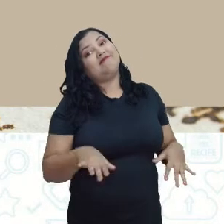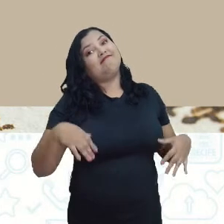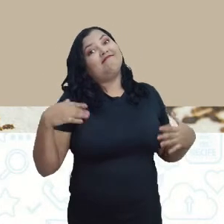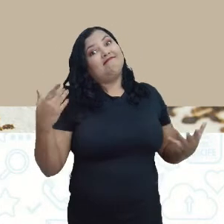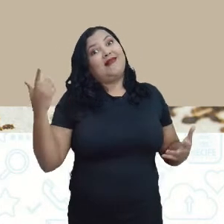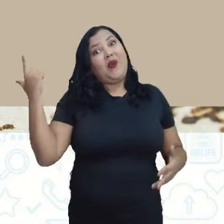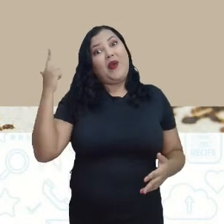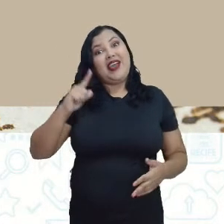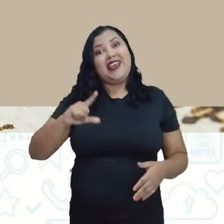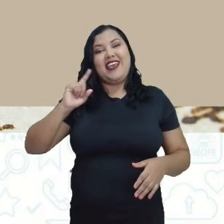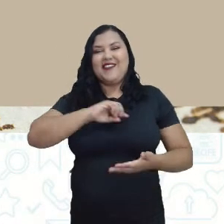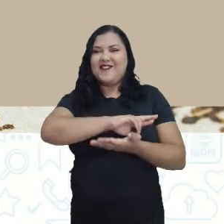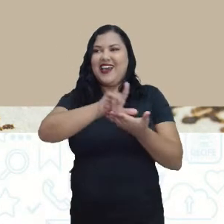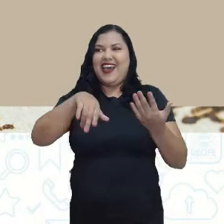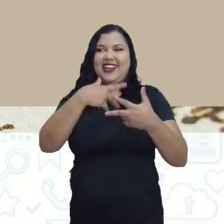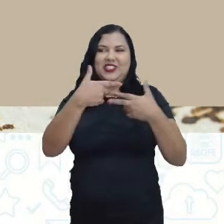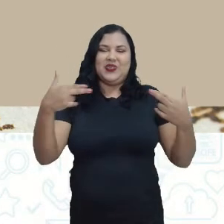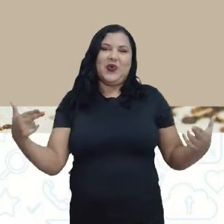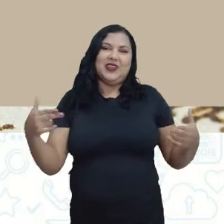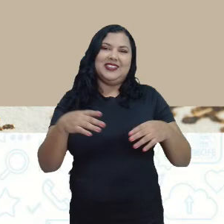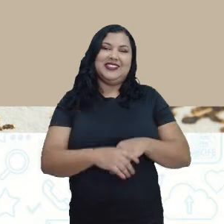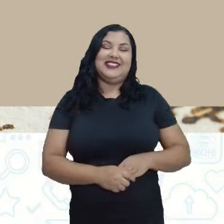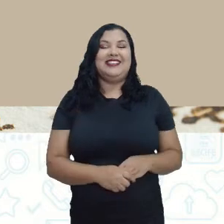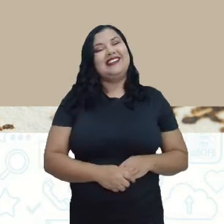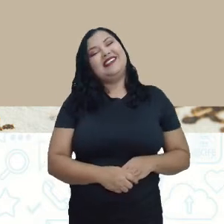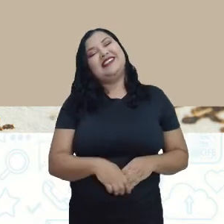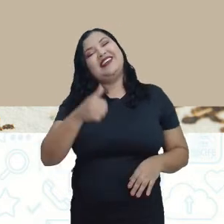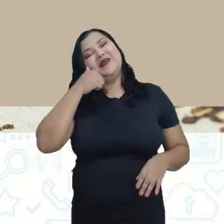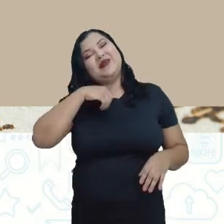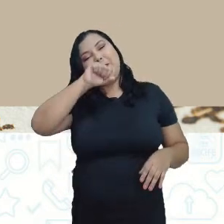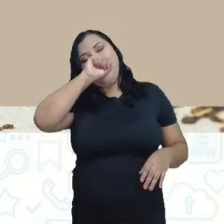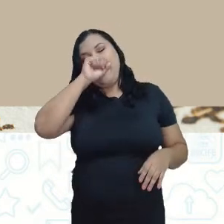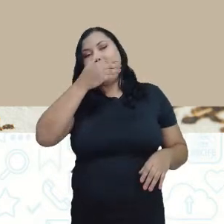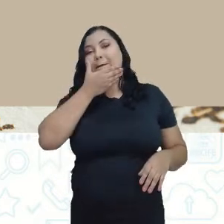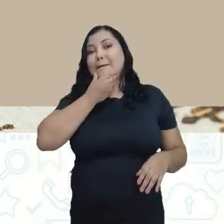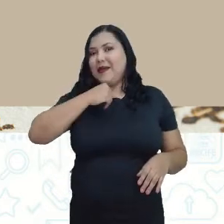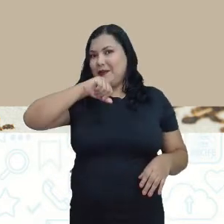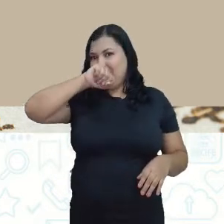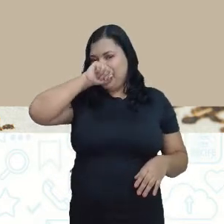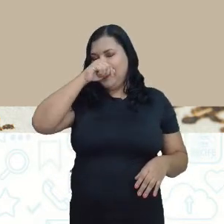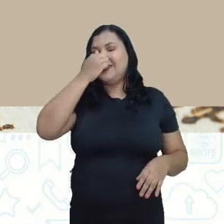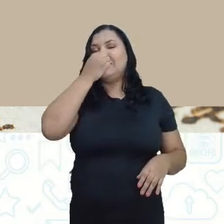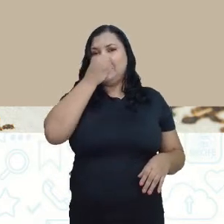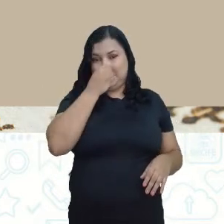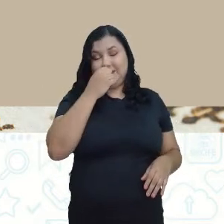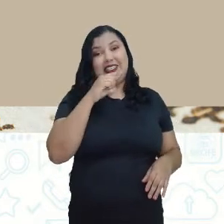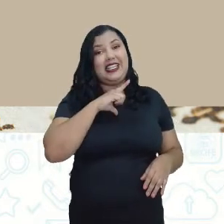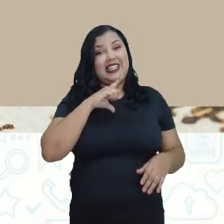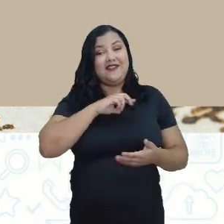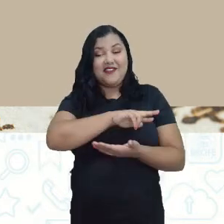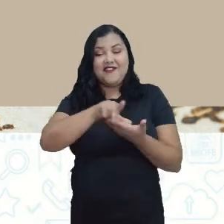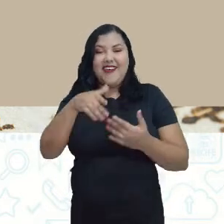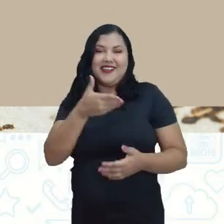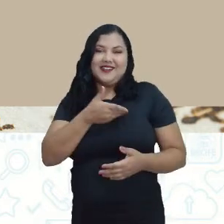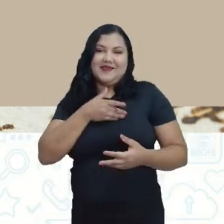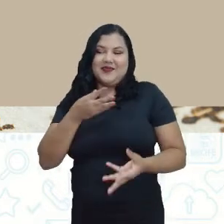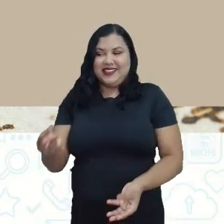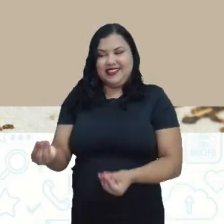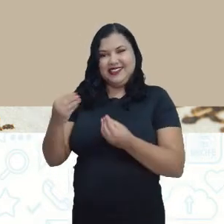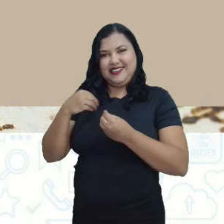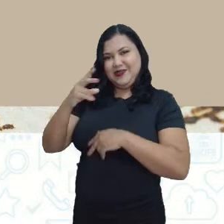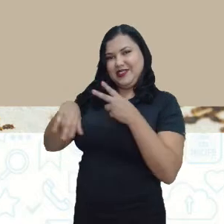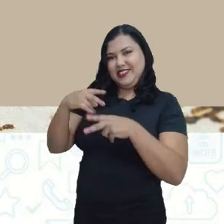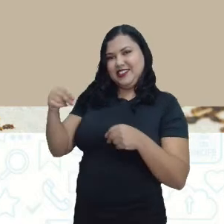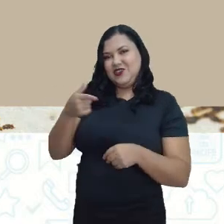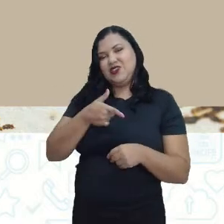Ganhei uma porção de coisas da mamãe e do papai e fui devidamente presenteada por vários amigos. Entre outras